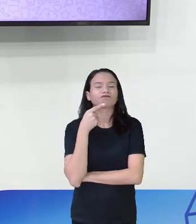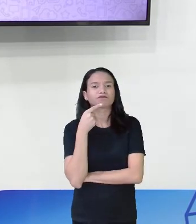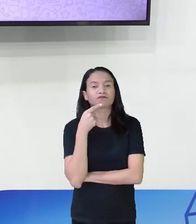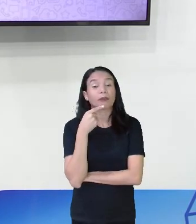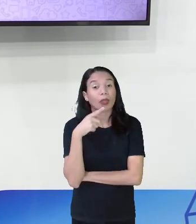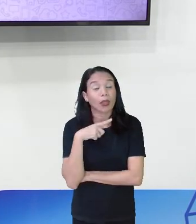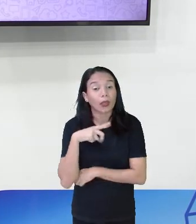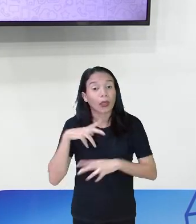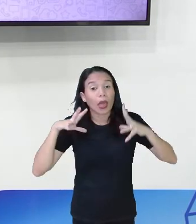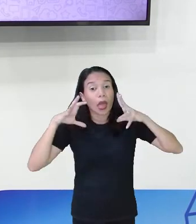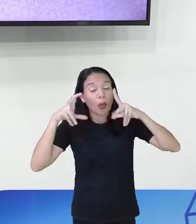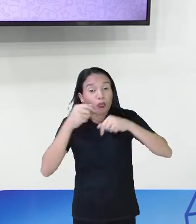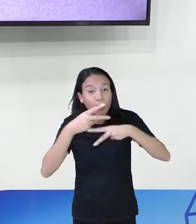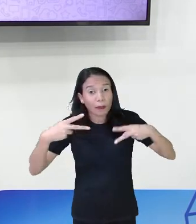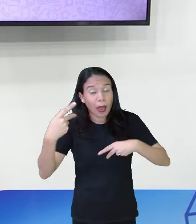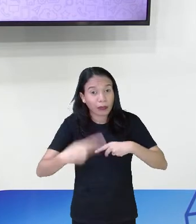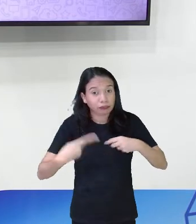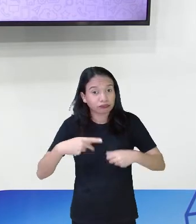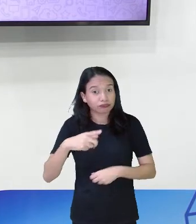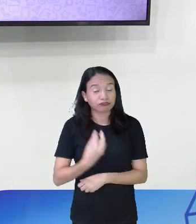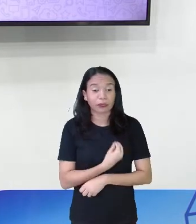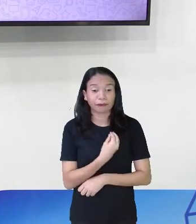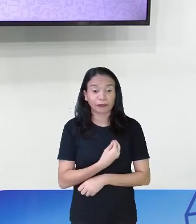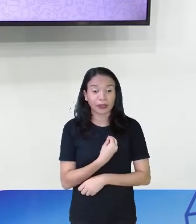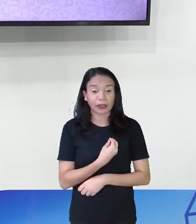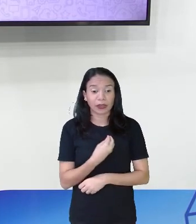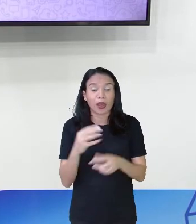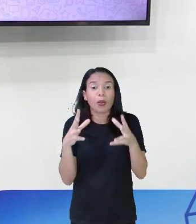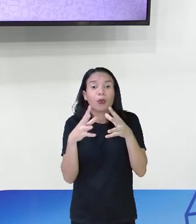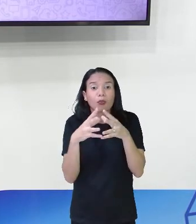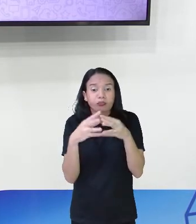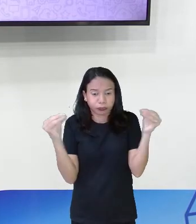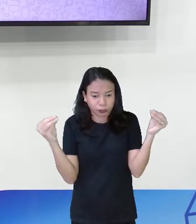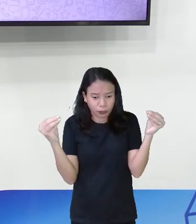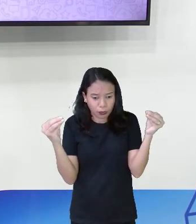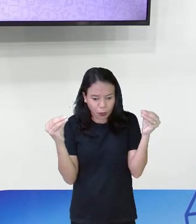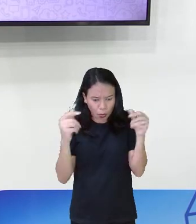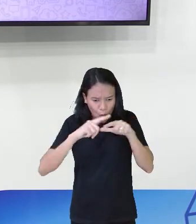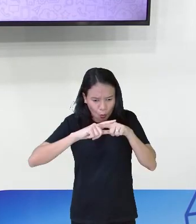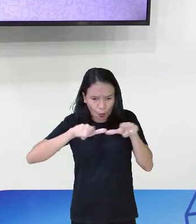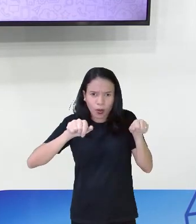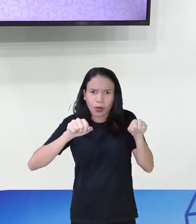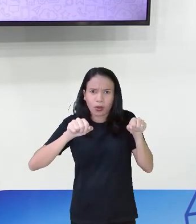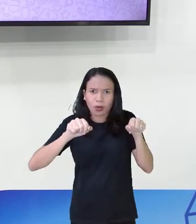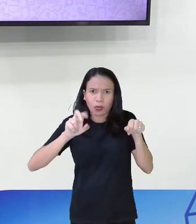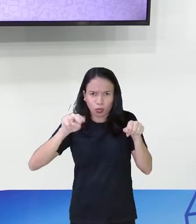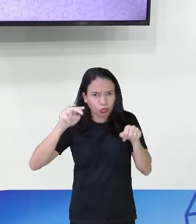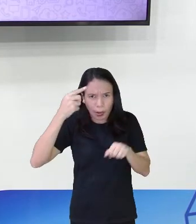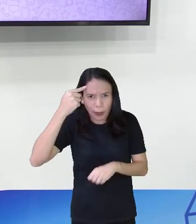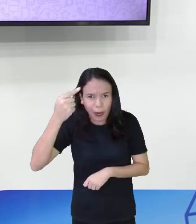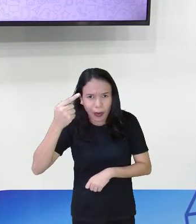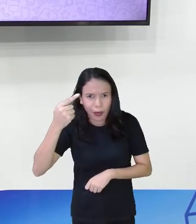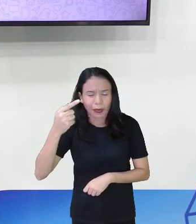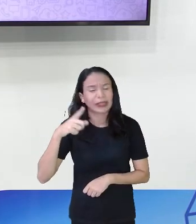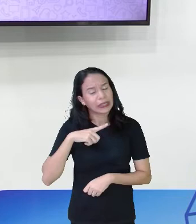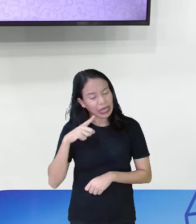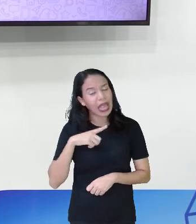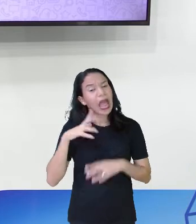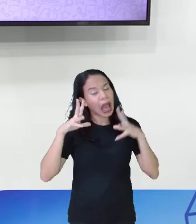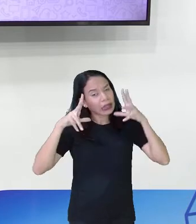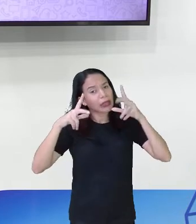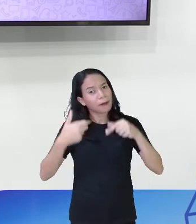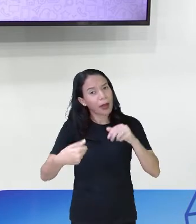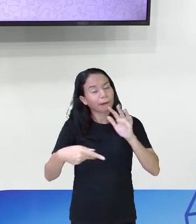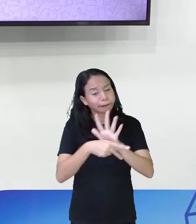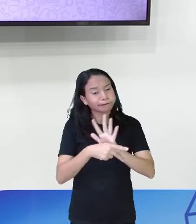muitos animais da nossa fauna estão em extinção? Eita, professora, parei não. Sim, muitos animais estão